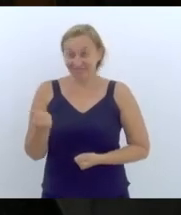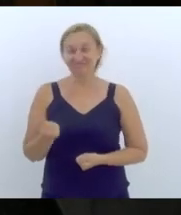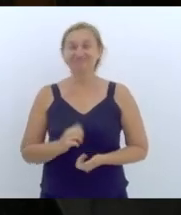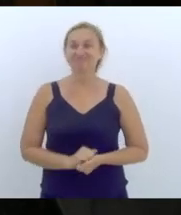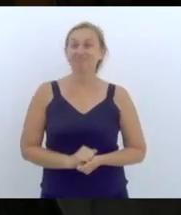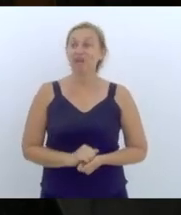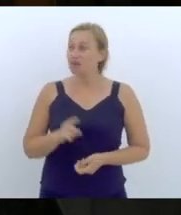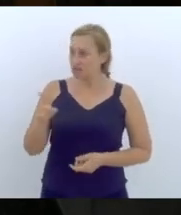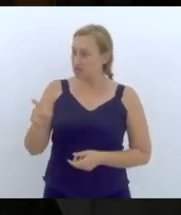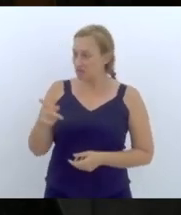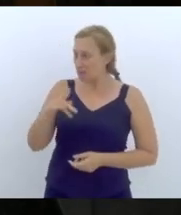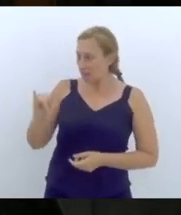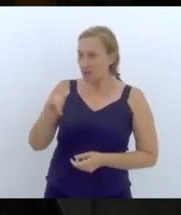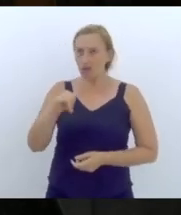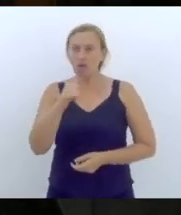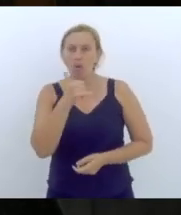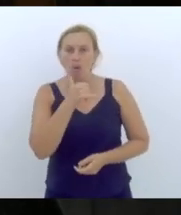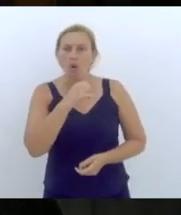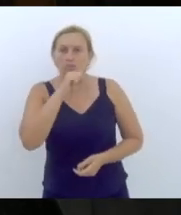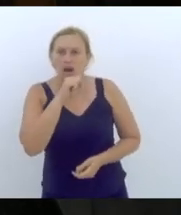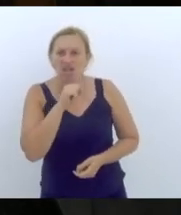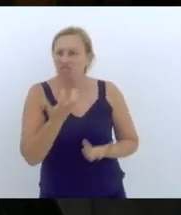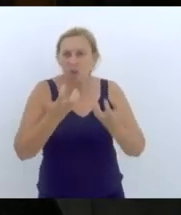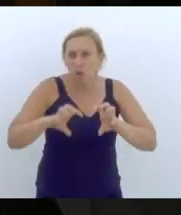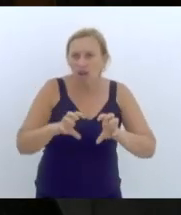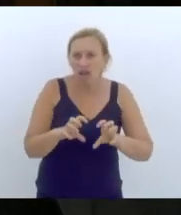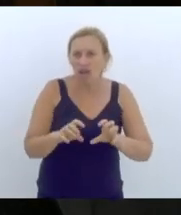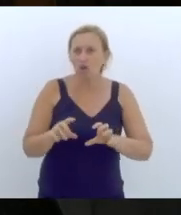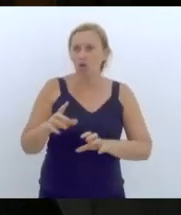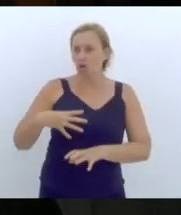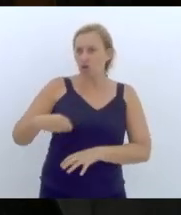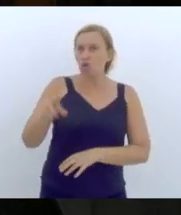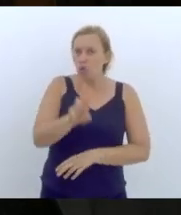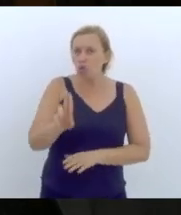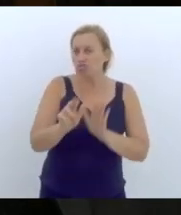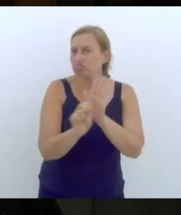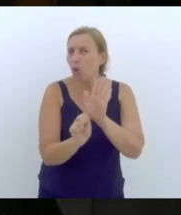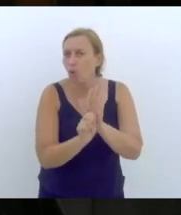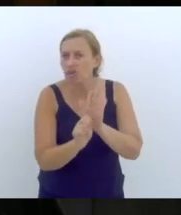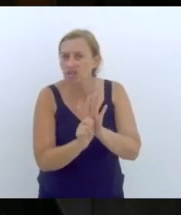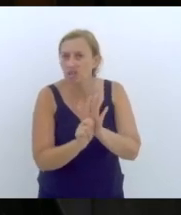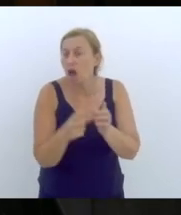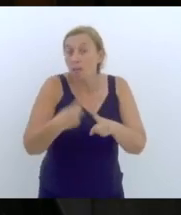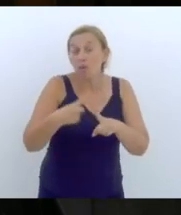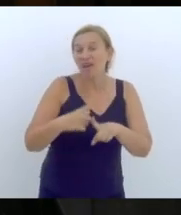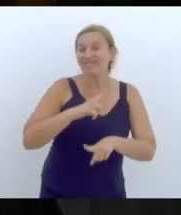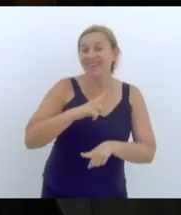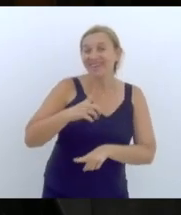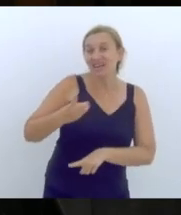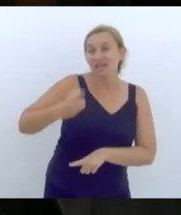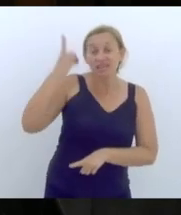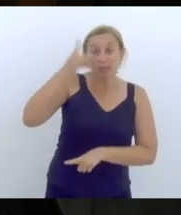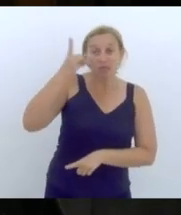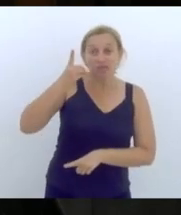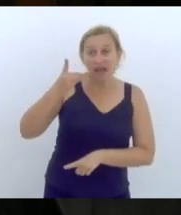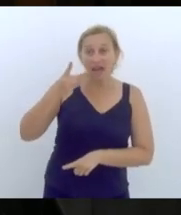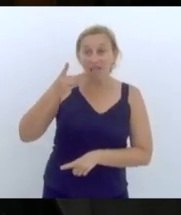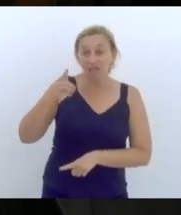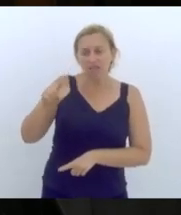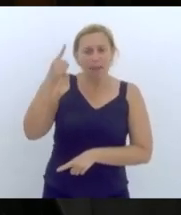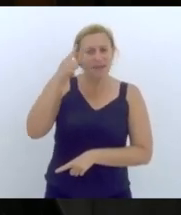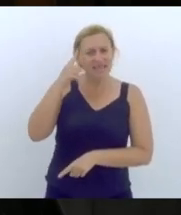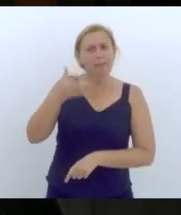Se você é pai ou mãe e não quer que seu filho faça uso de tóxico, porque tem deputado aqui que devia raciocinar um